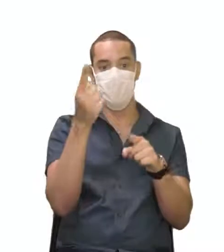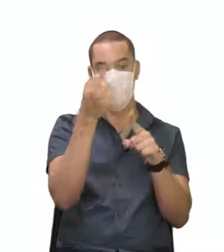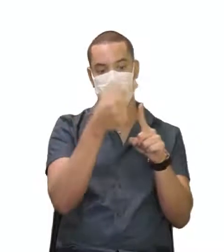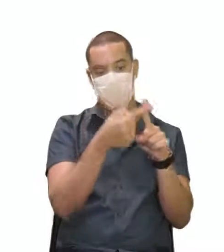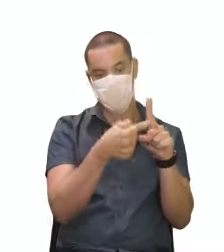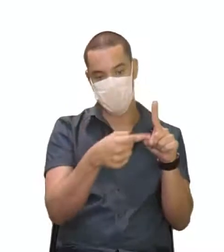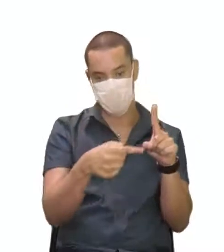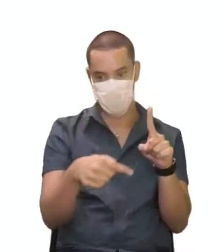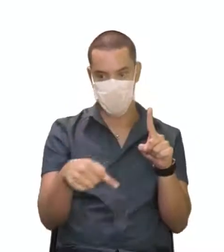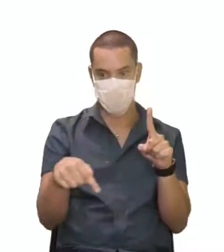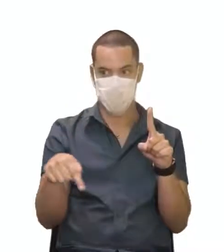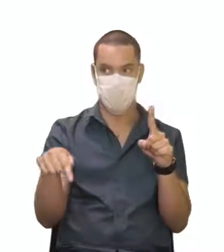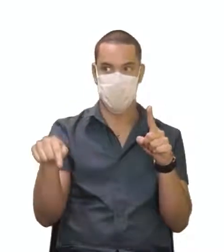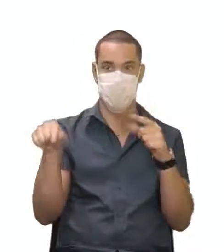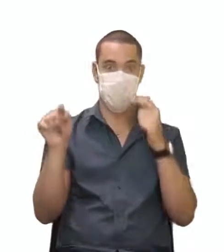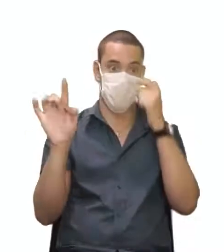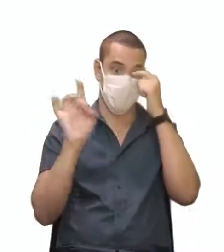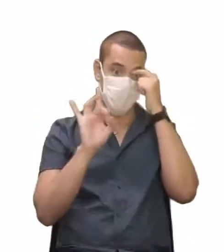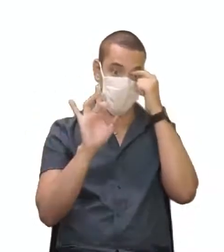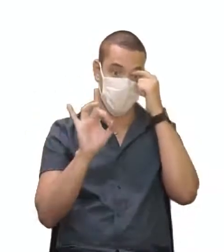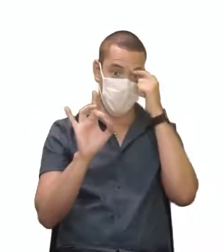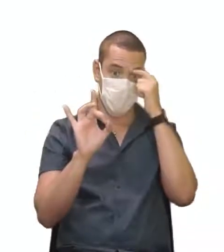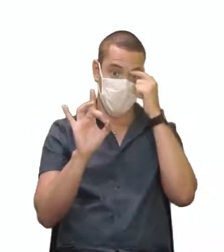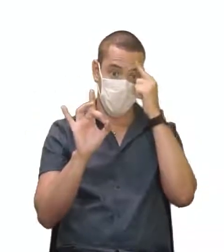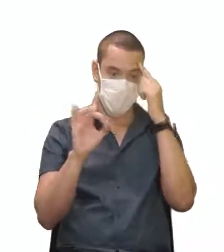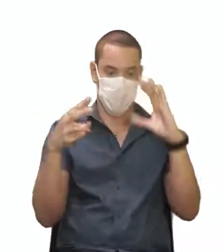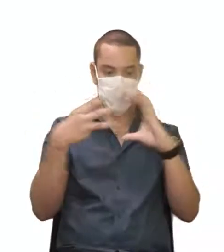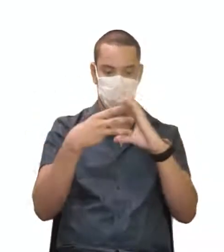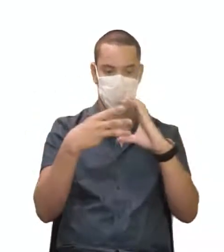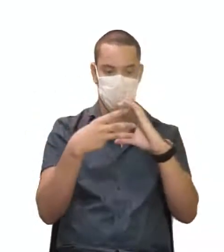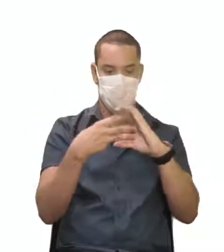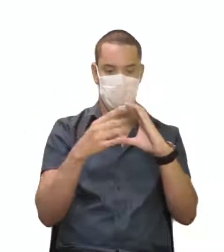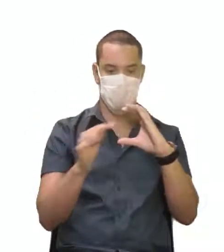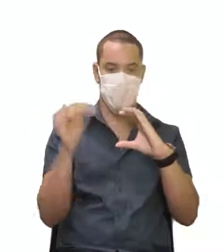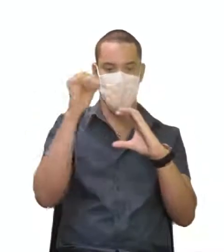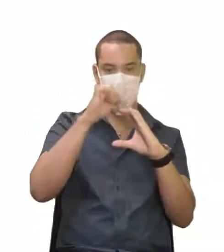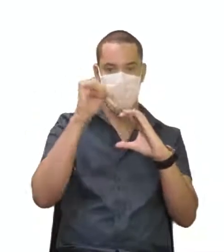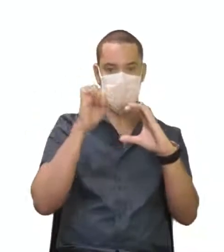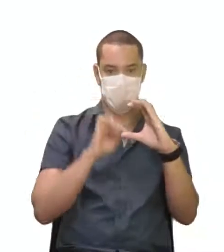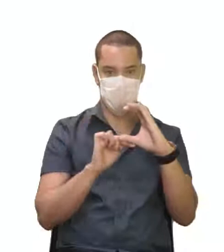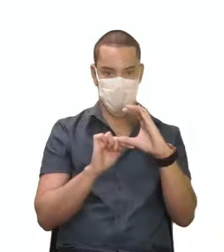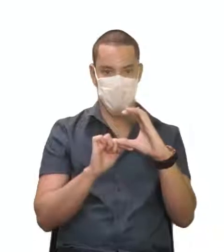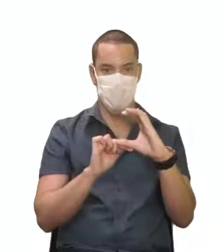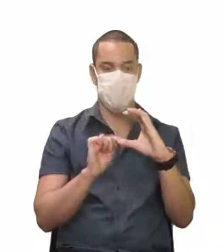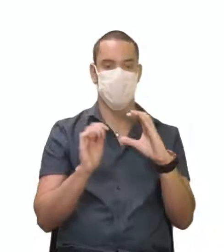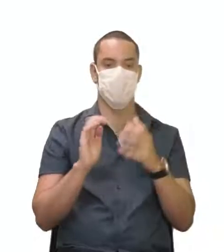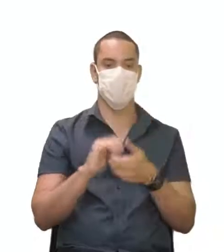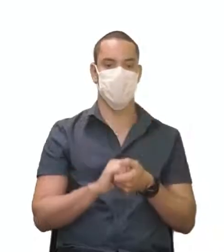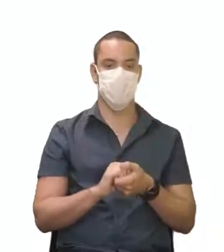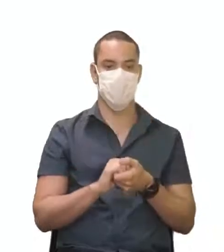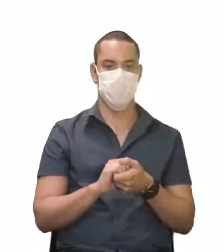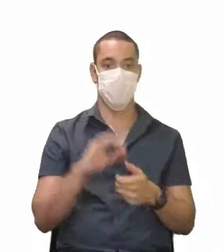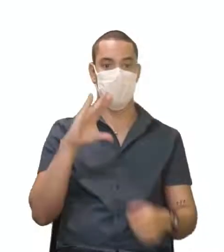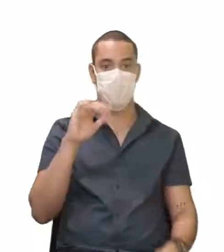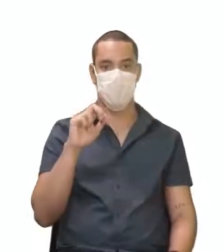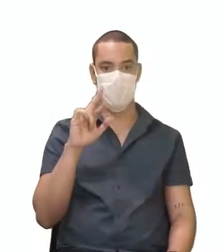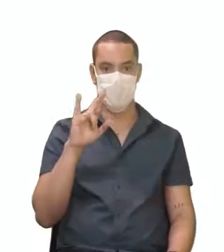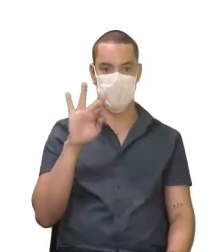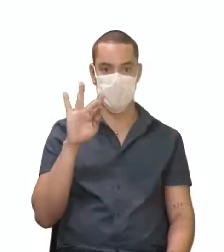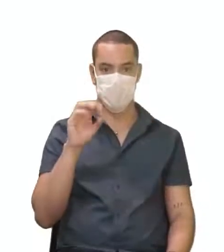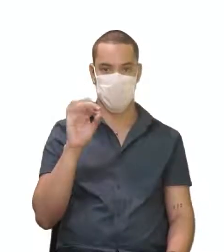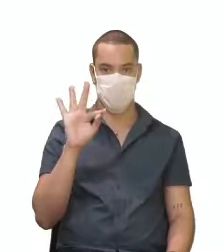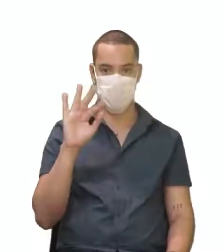migrar, fica cada um numa extremidade da célula. O nucleolo, desculpa, a carioteca já